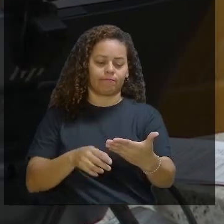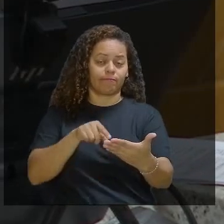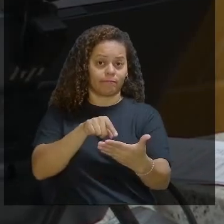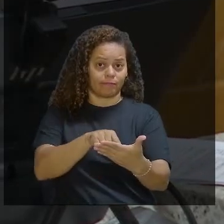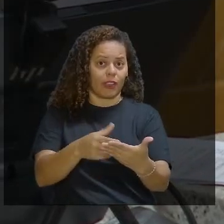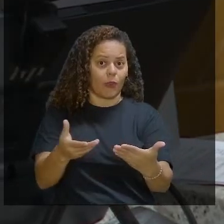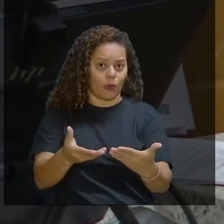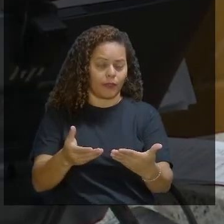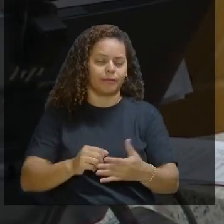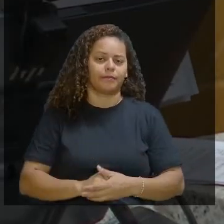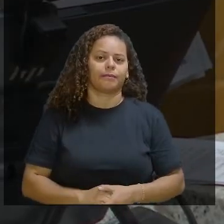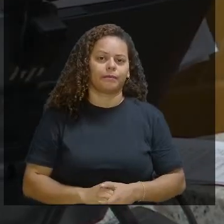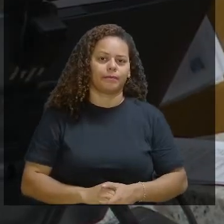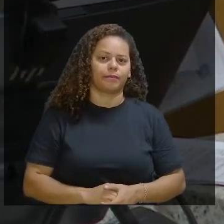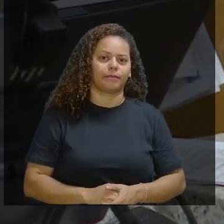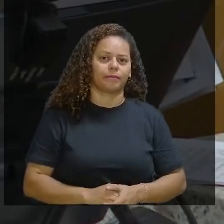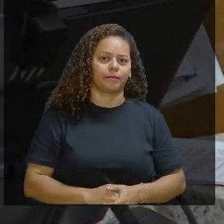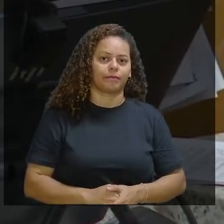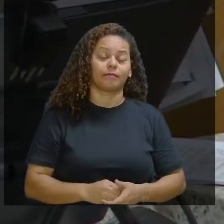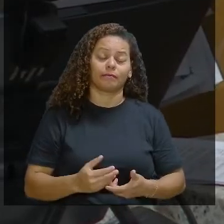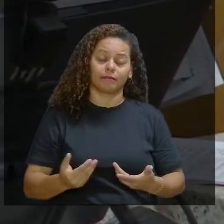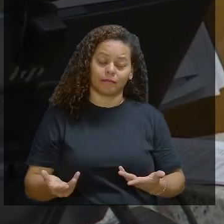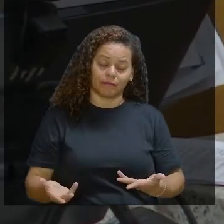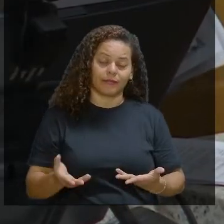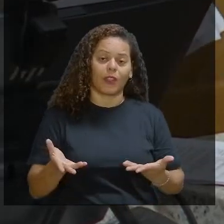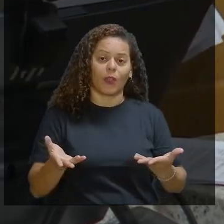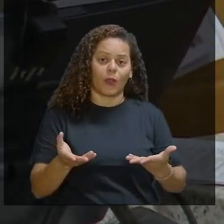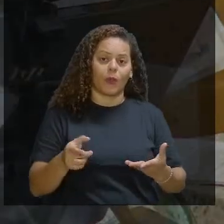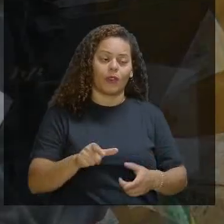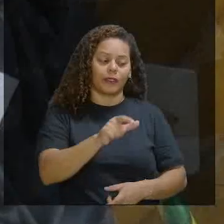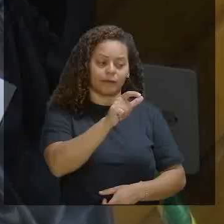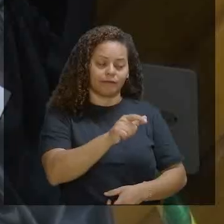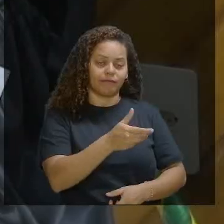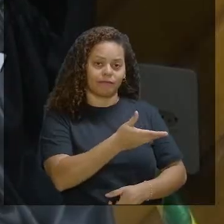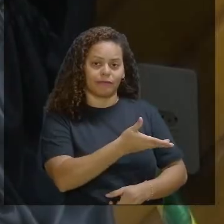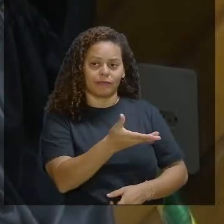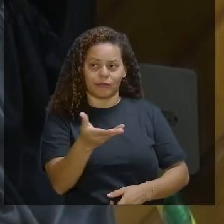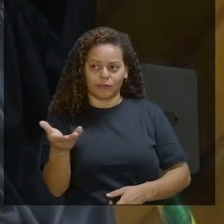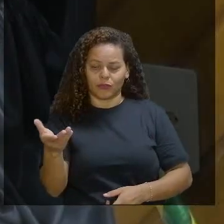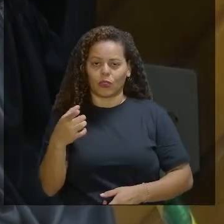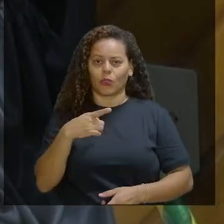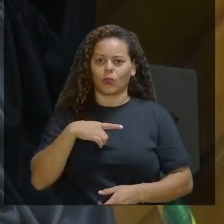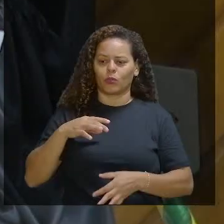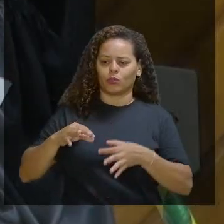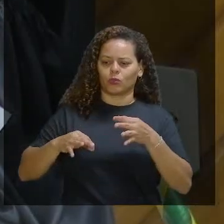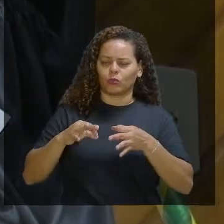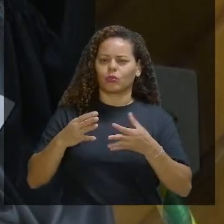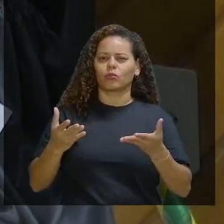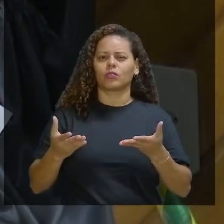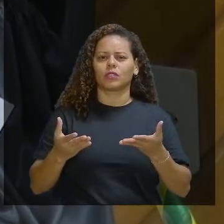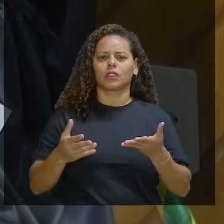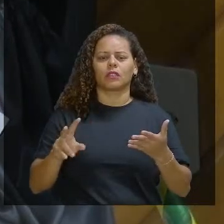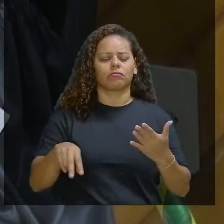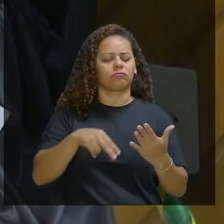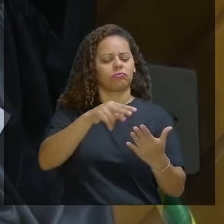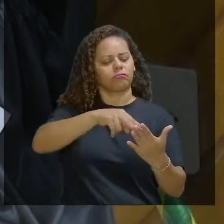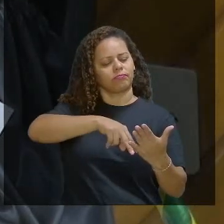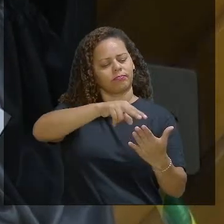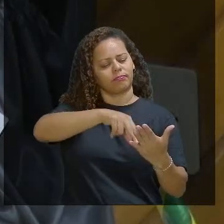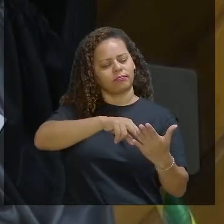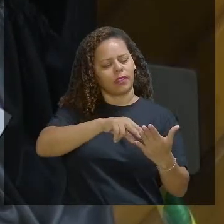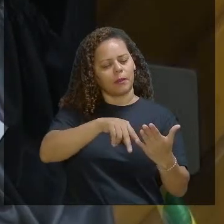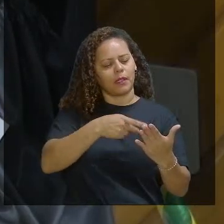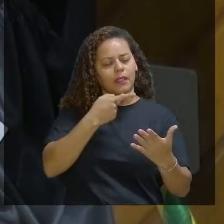minha gente, meus queridos colegas, senhora procuradora, feita